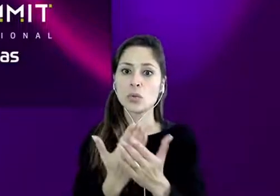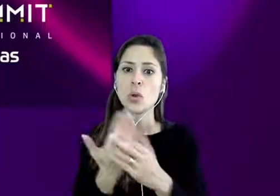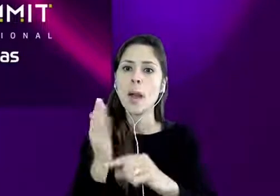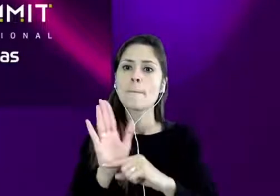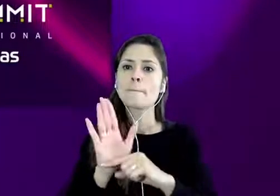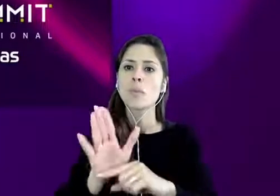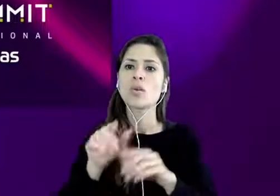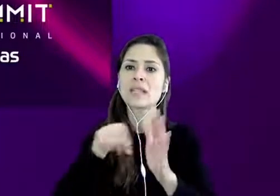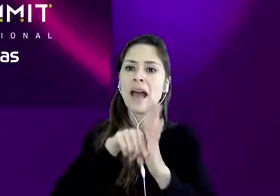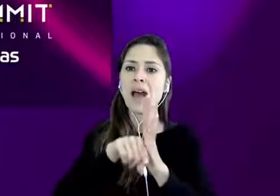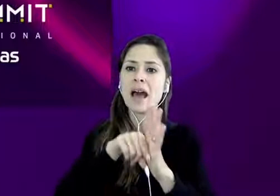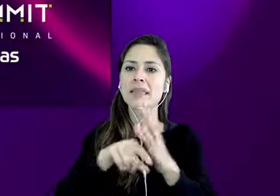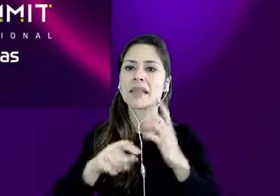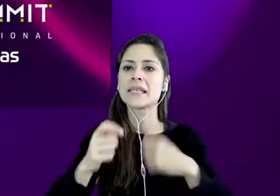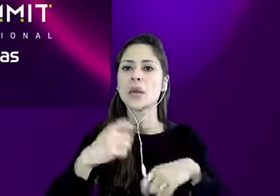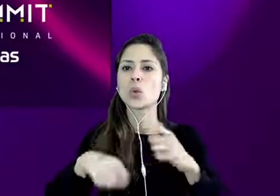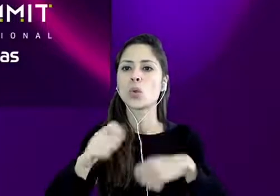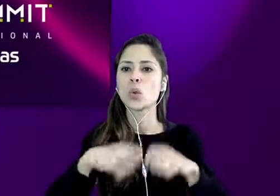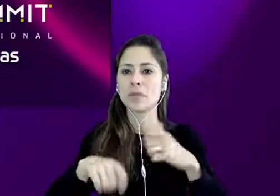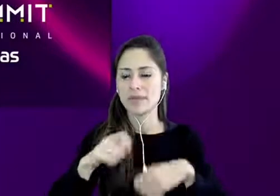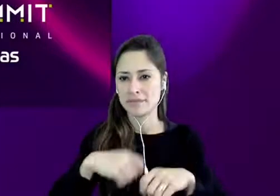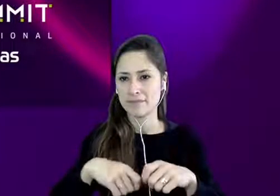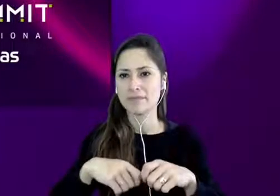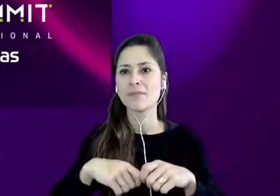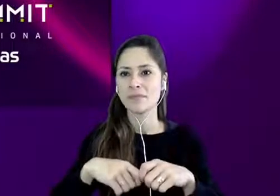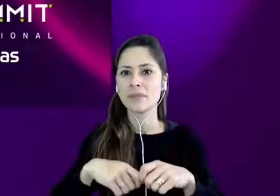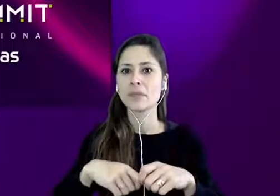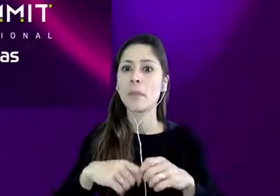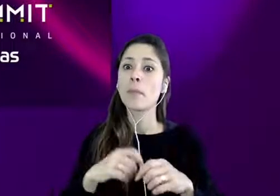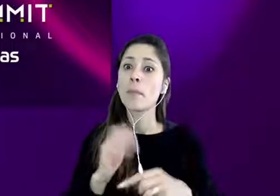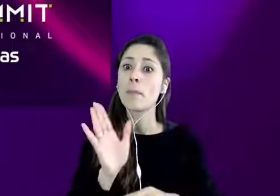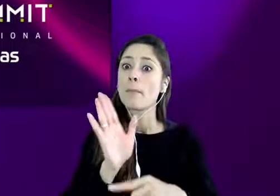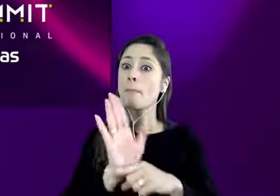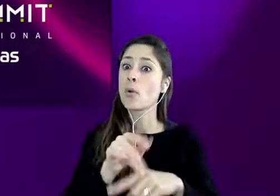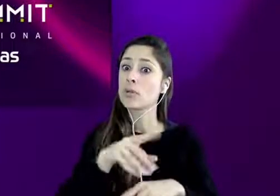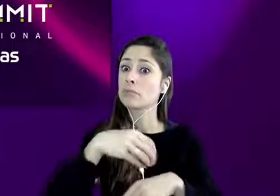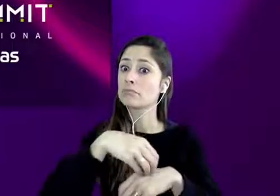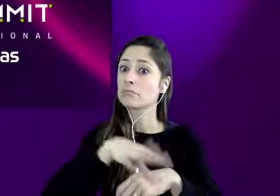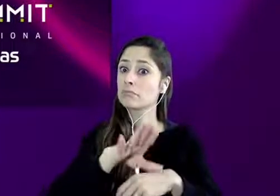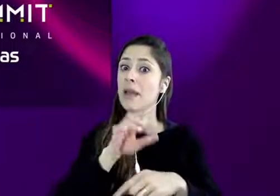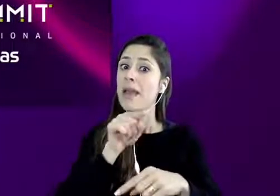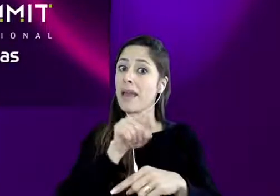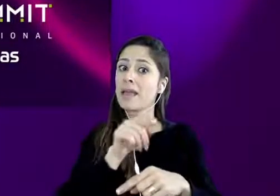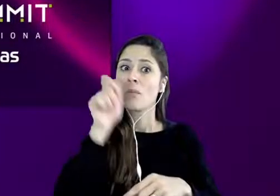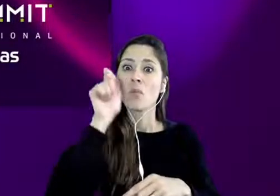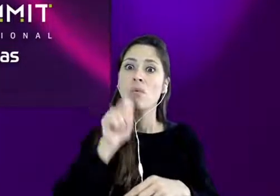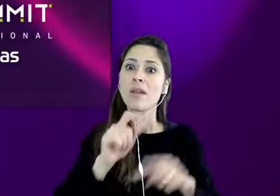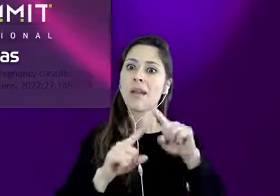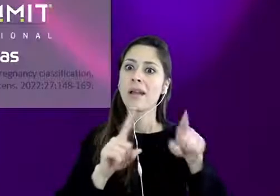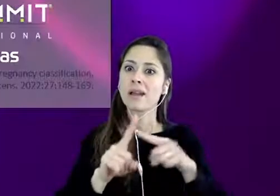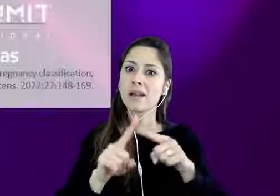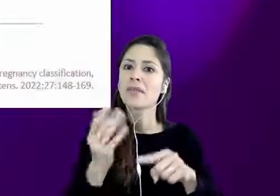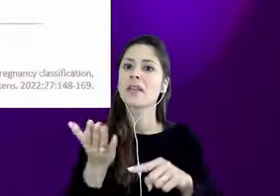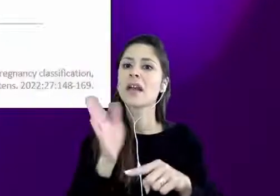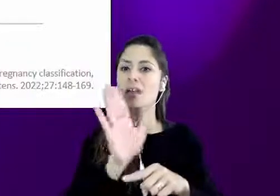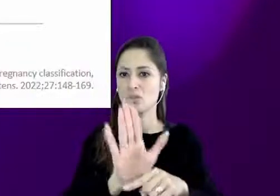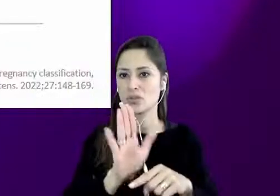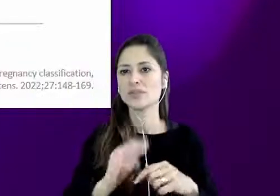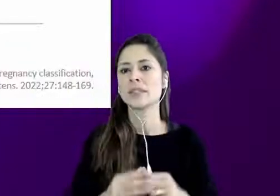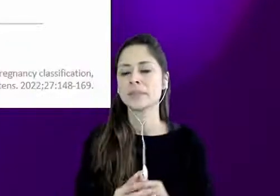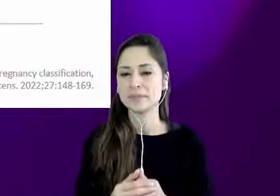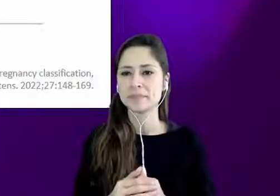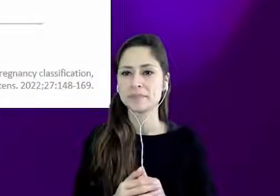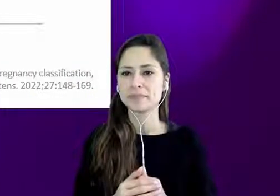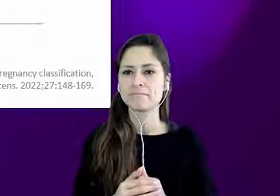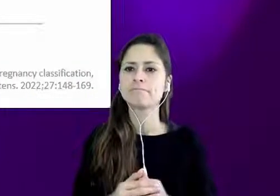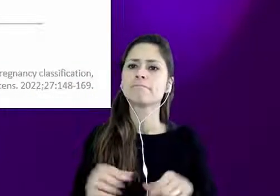econômica, o custo-efetividade, mostrando benefícios com essas ações estratégicas de profilaxia secundária que eu apresentei.